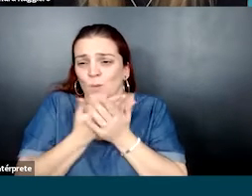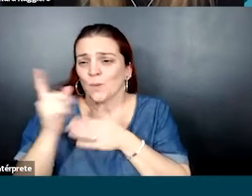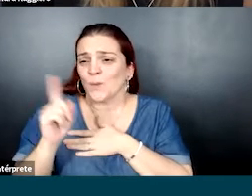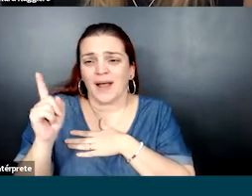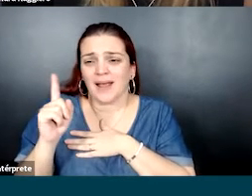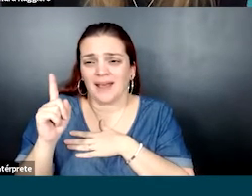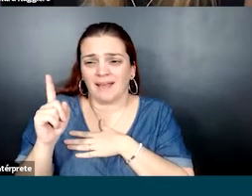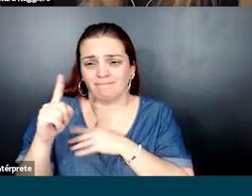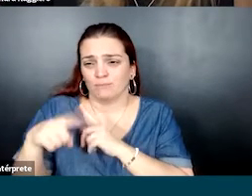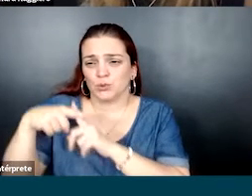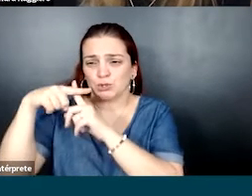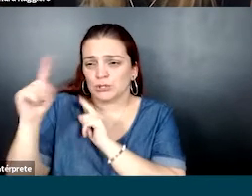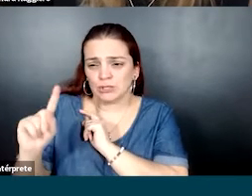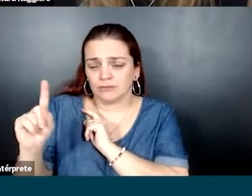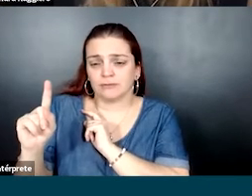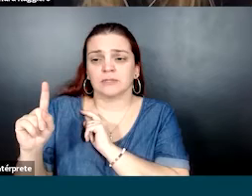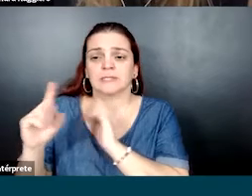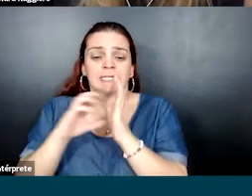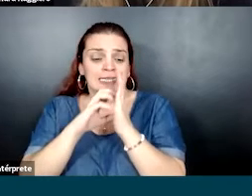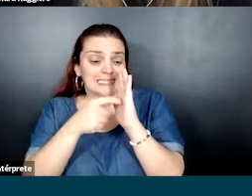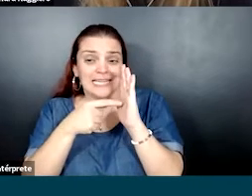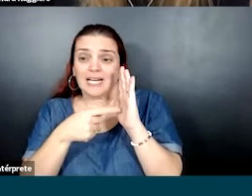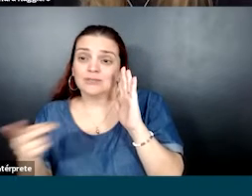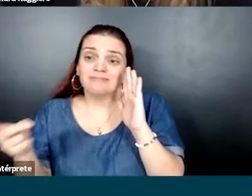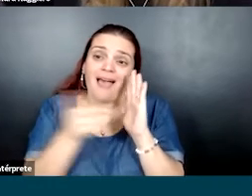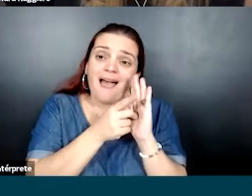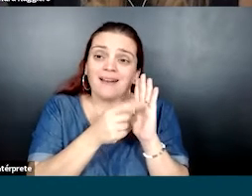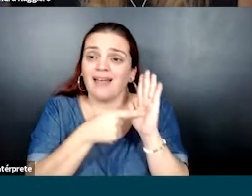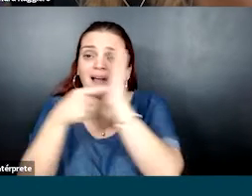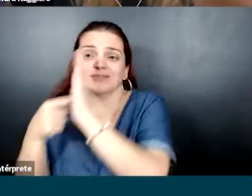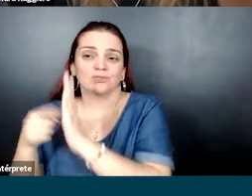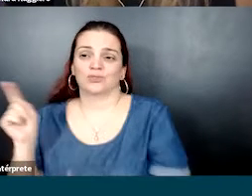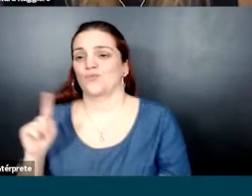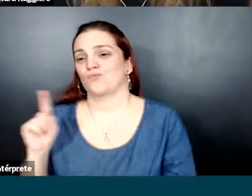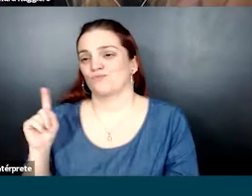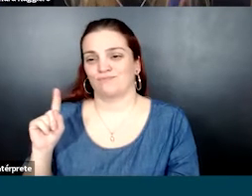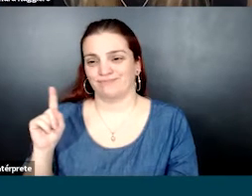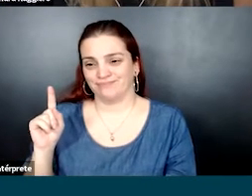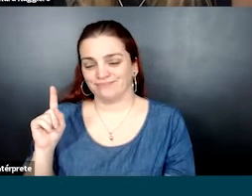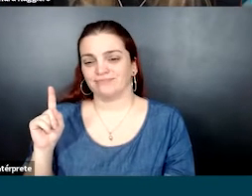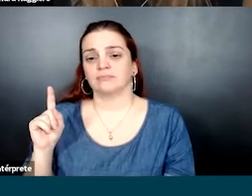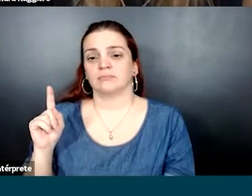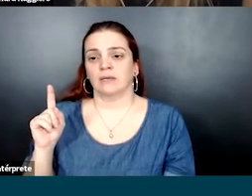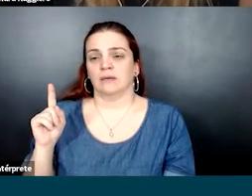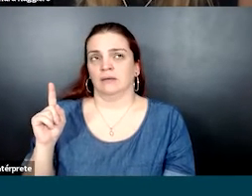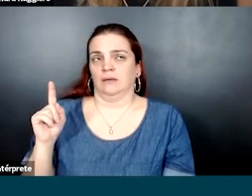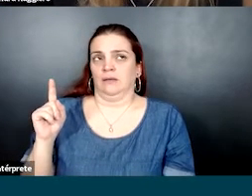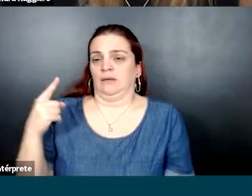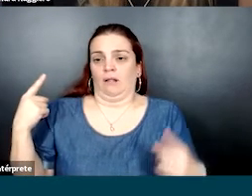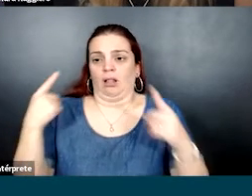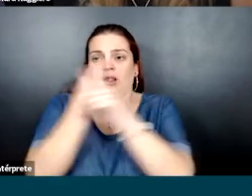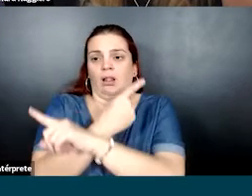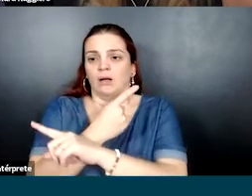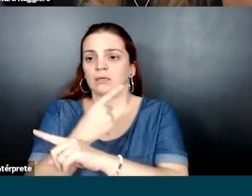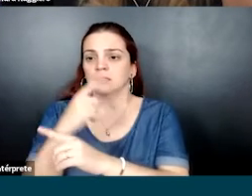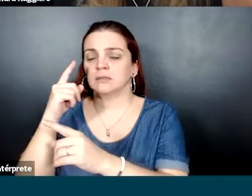qualidade e confiança, né, esses dados eles não representavam a realidade do contexto da